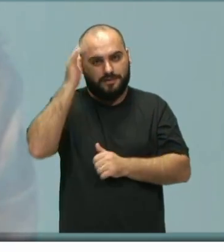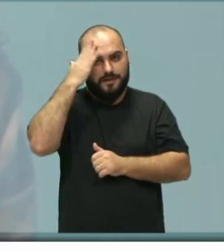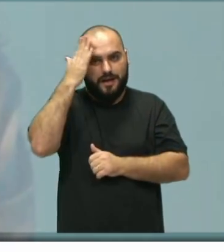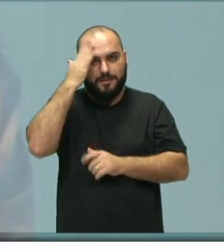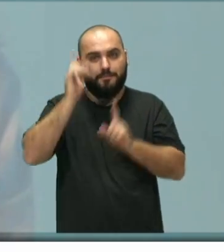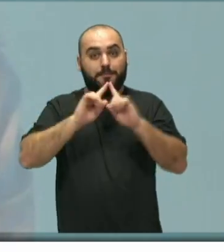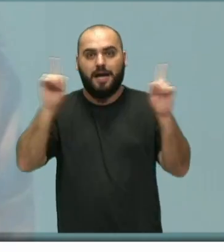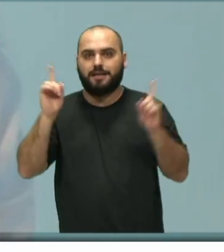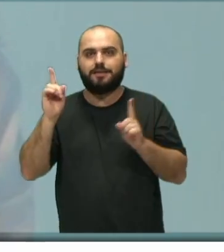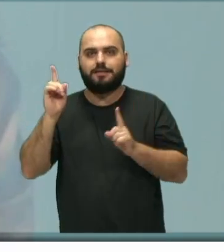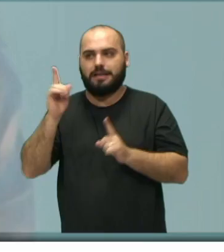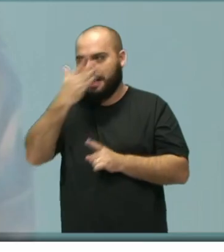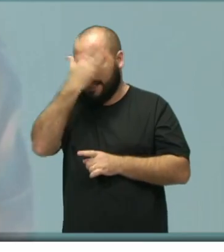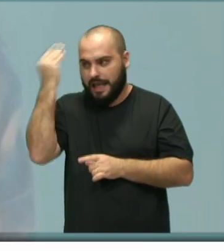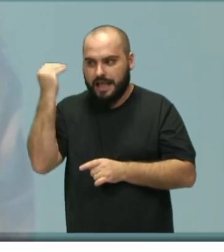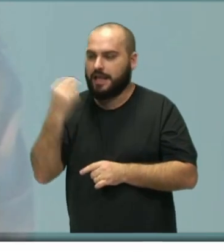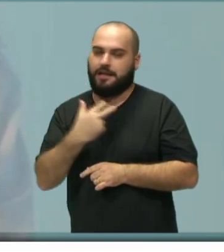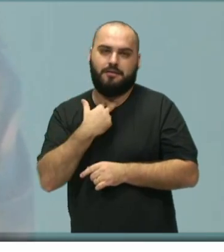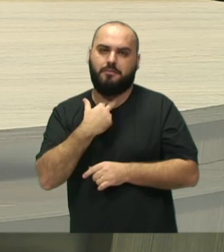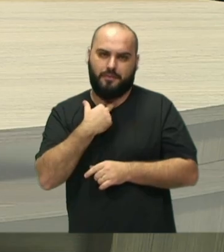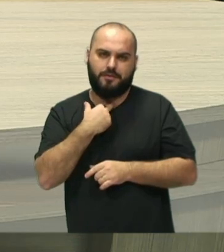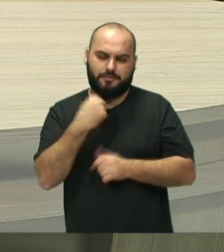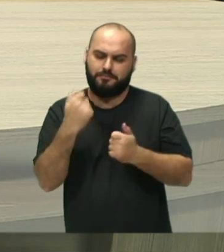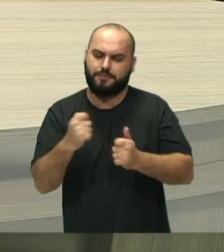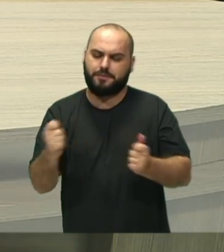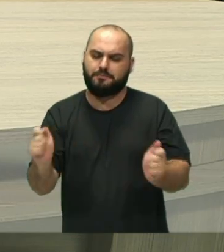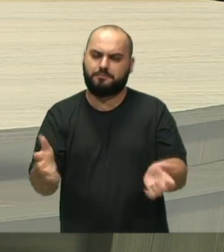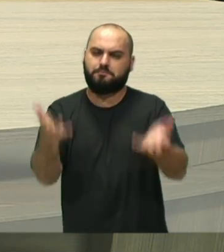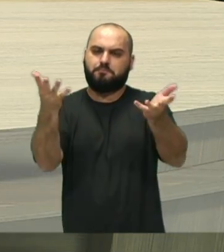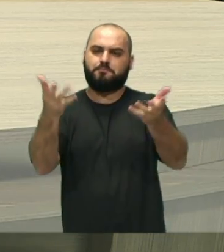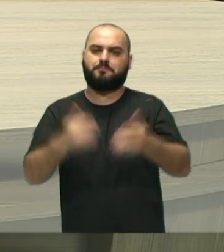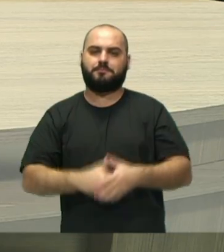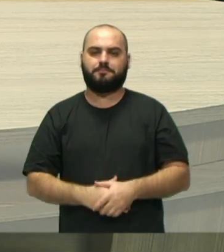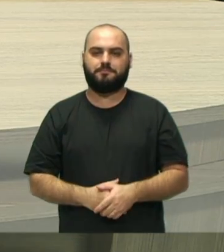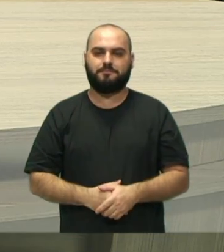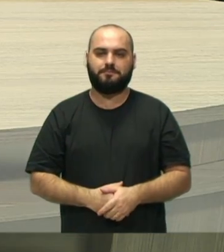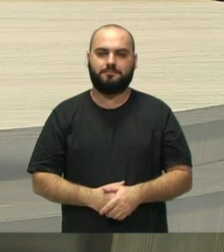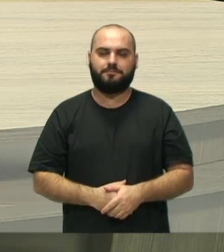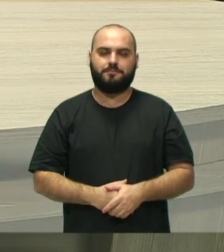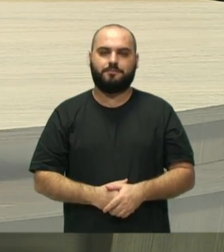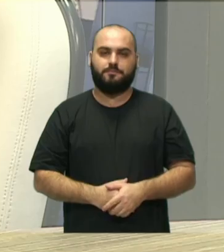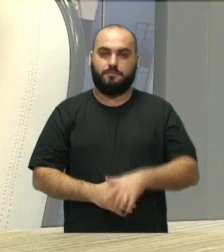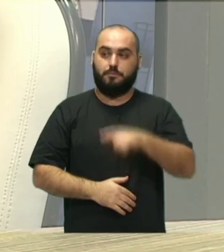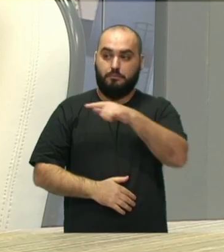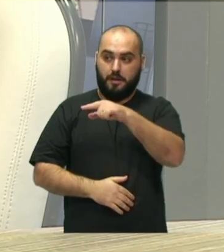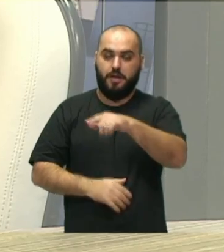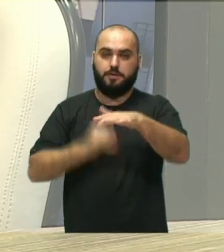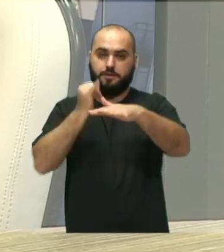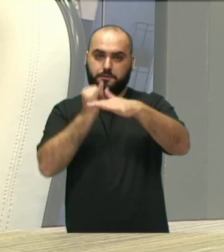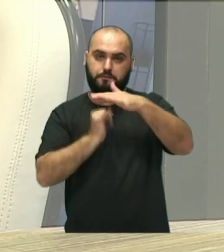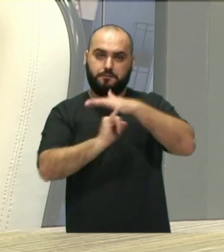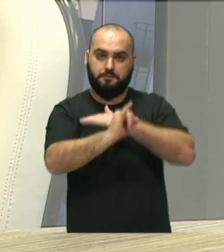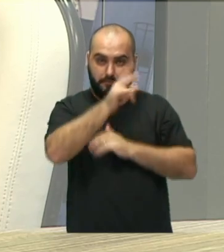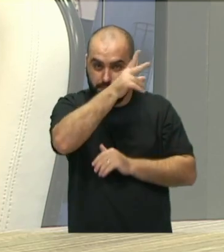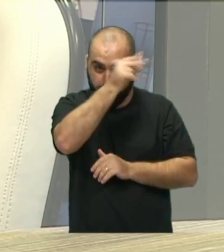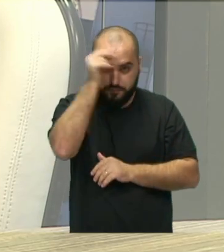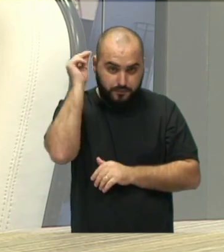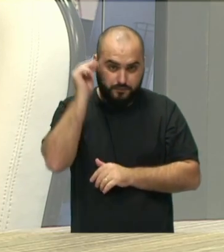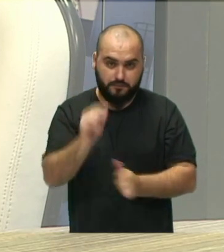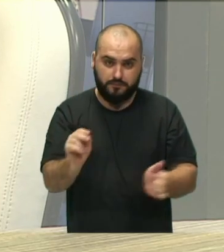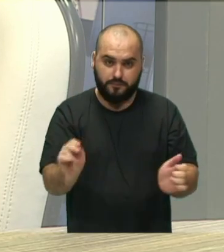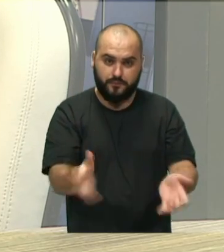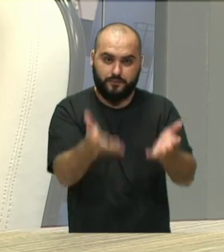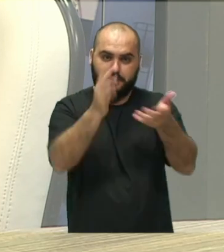de tentar, não. Vale muito a pena. E vale com certeza esse investimento público, esse fomento